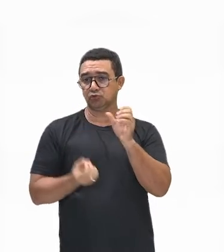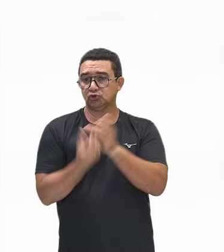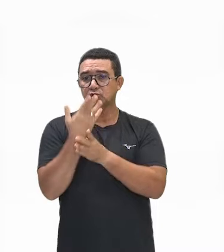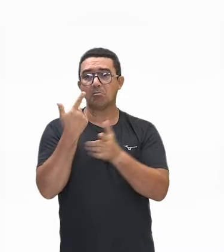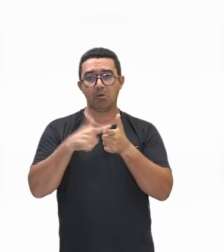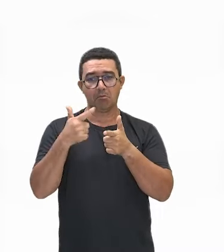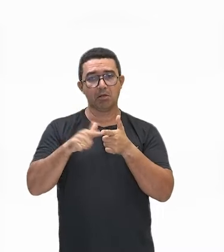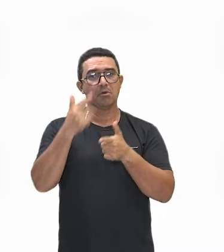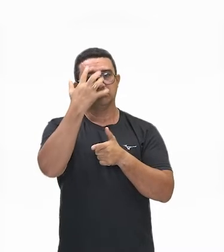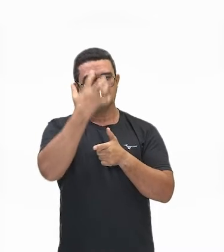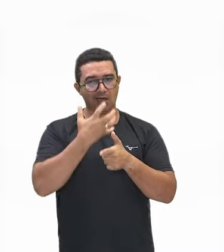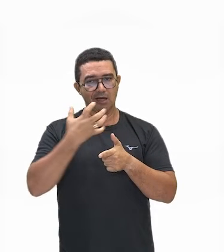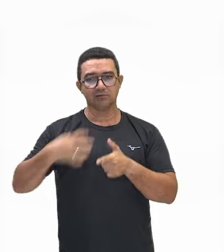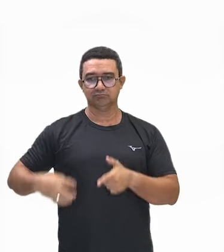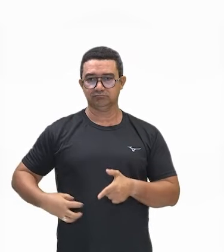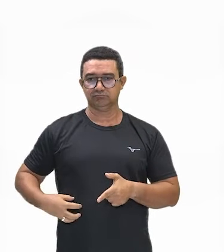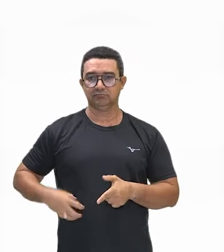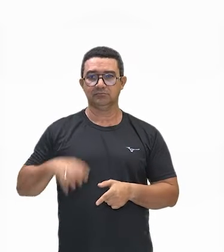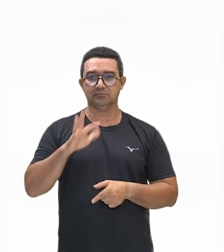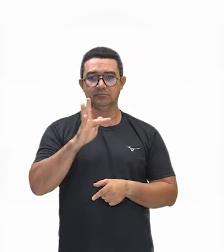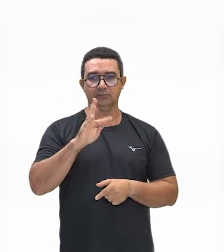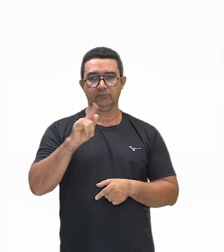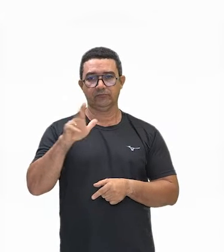risco. Continuando agora,